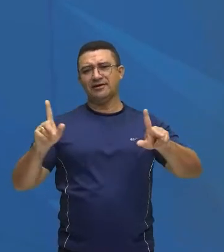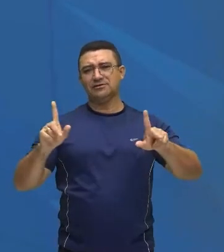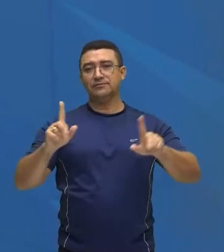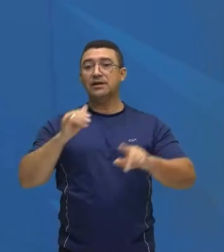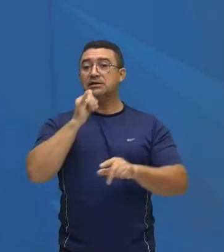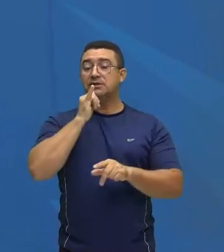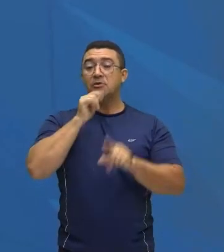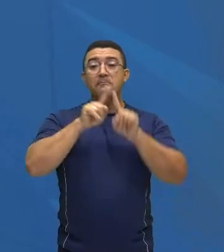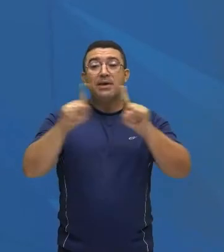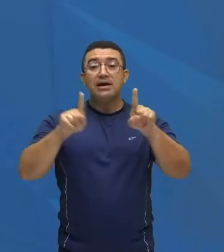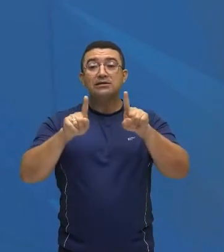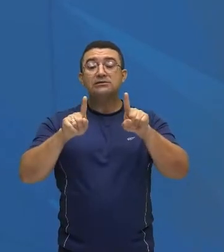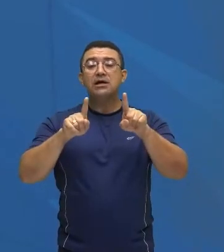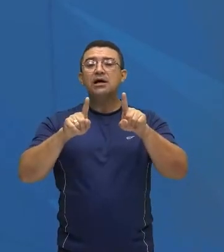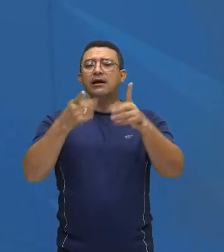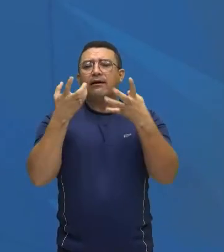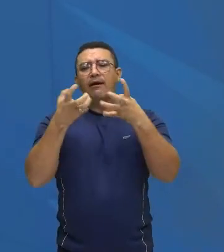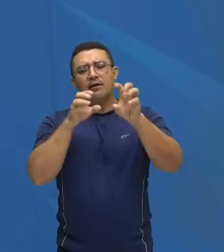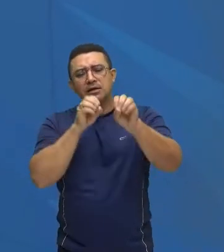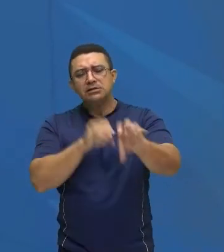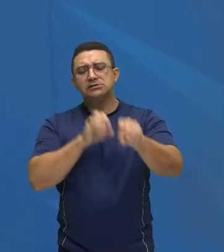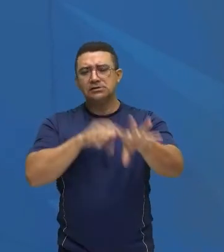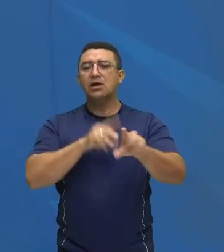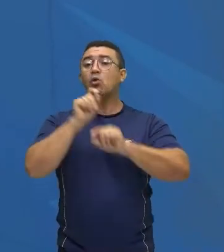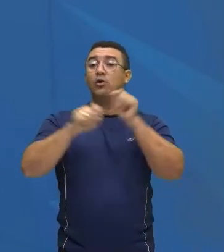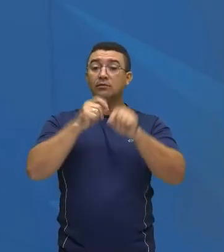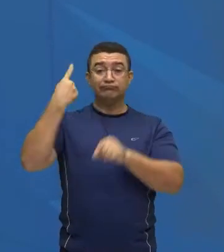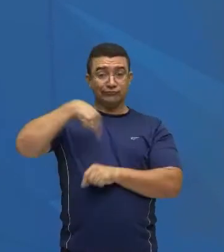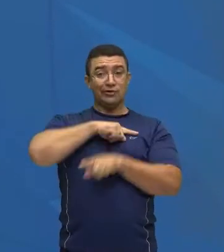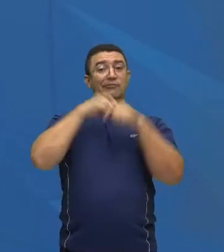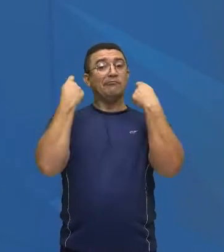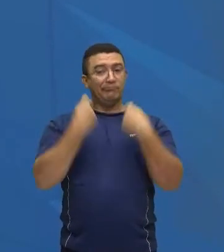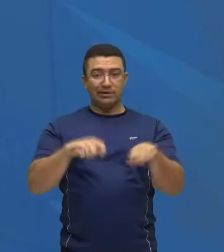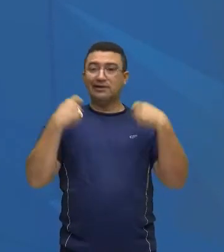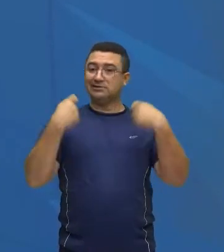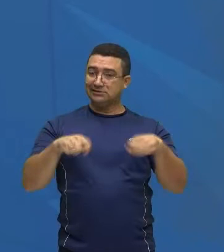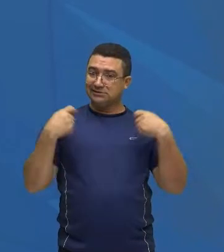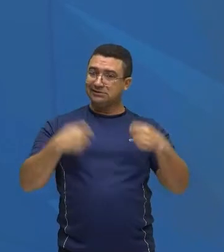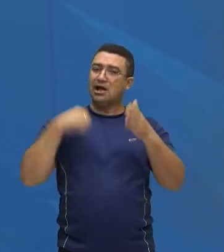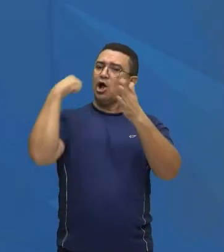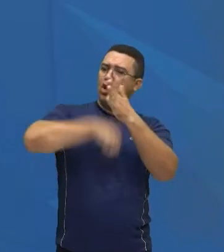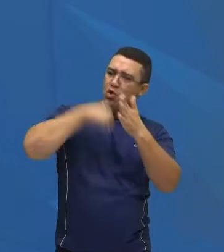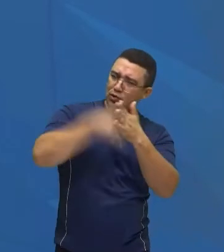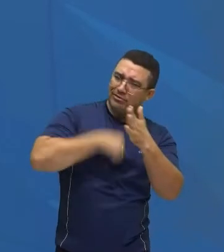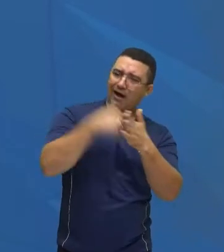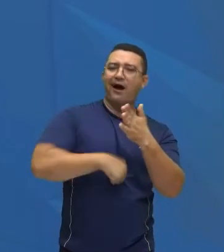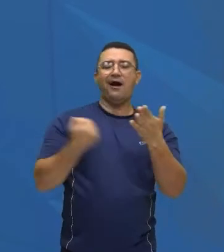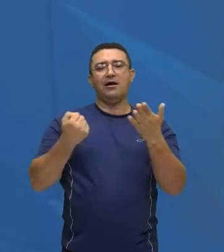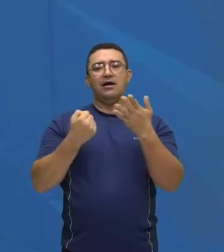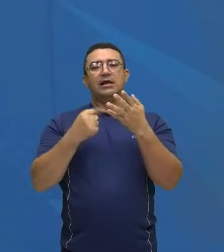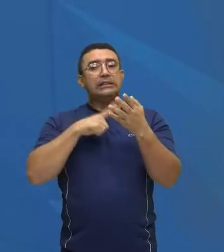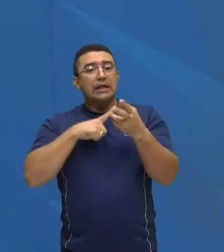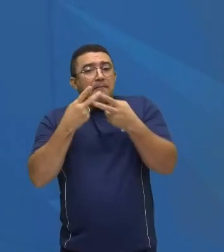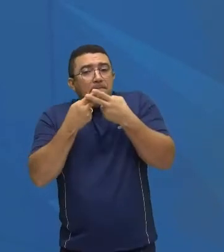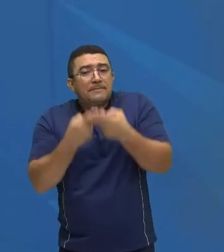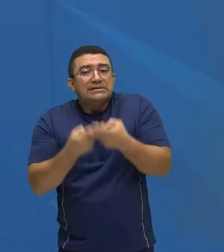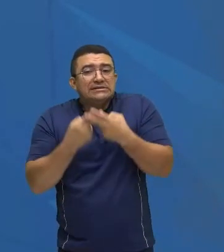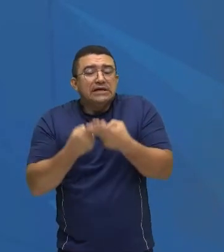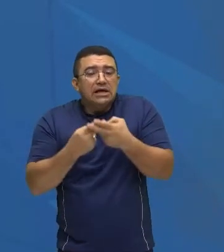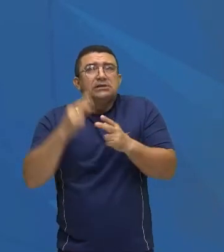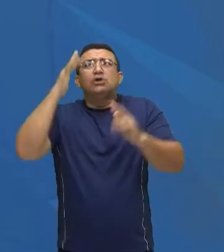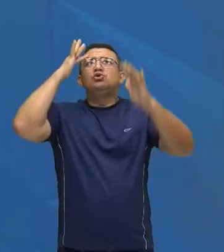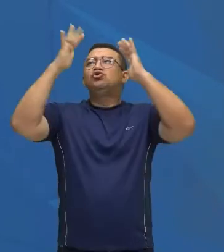gente ter um pouco de paciência e continuar persistindo, principalmente naquilo que você acredita, nos seus sonhos. E isso é